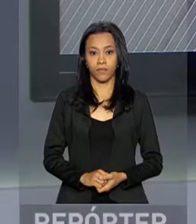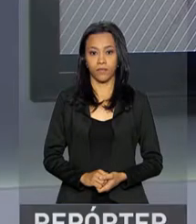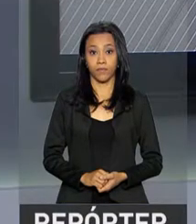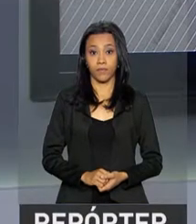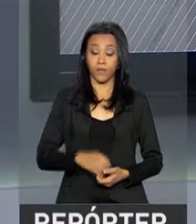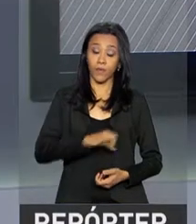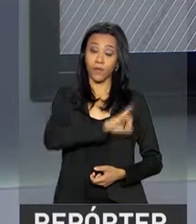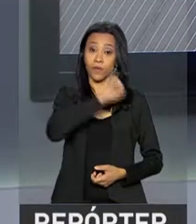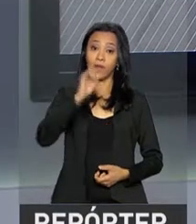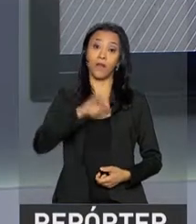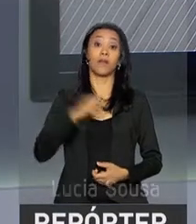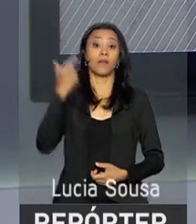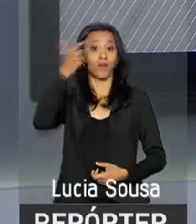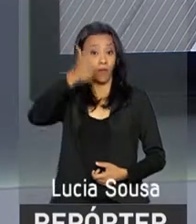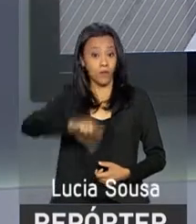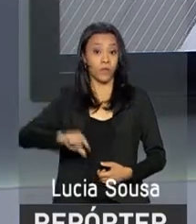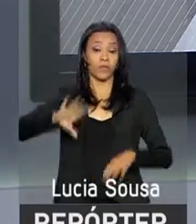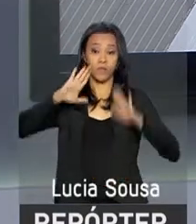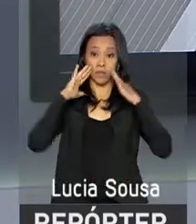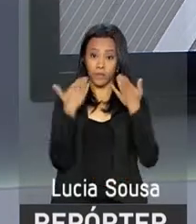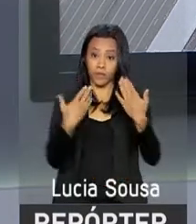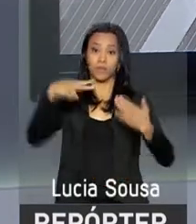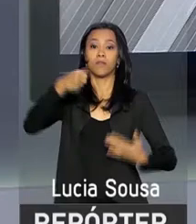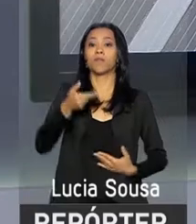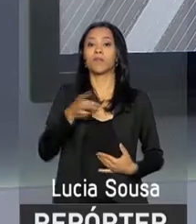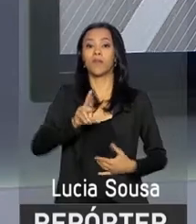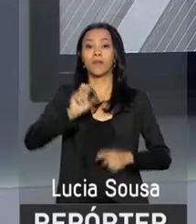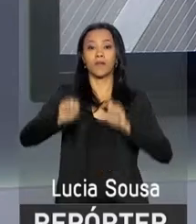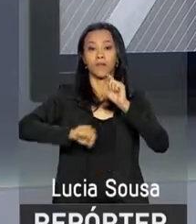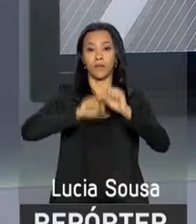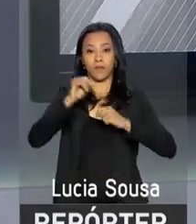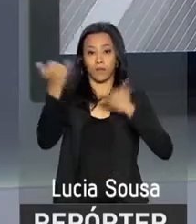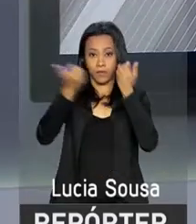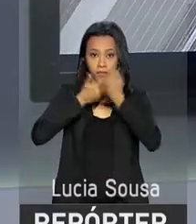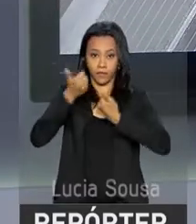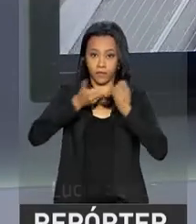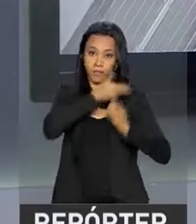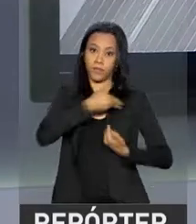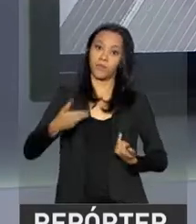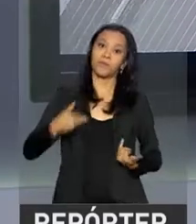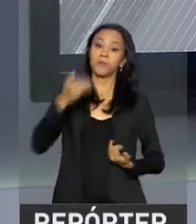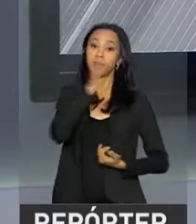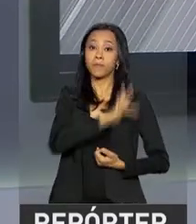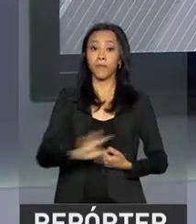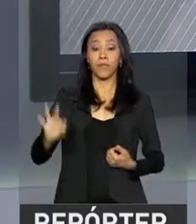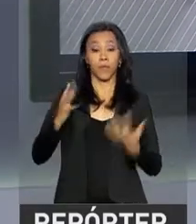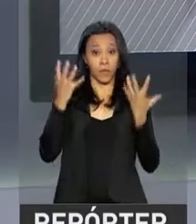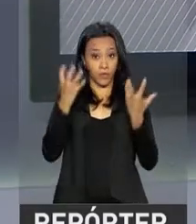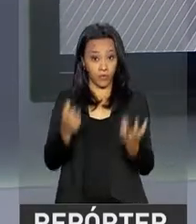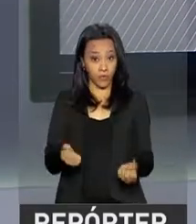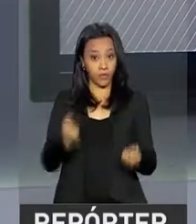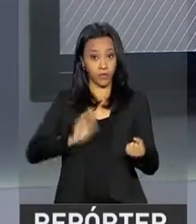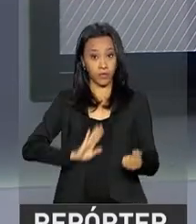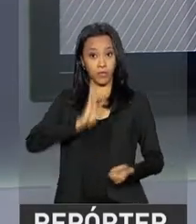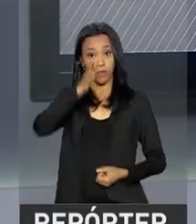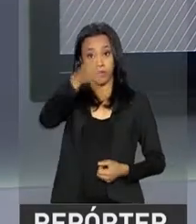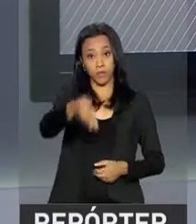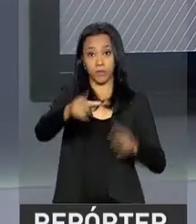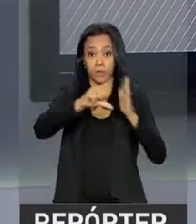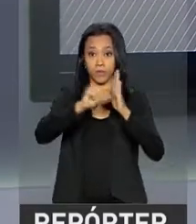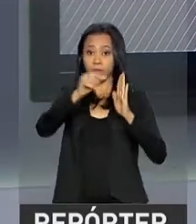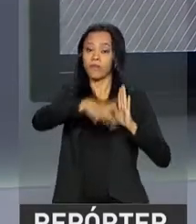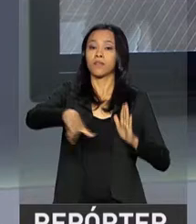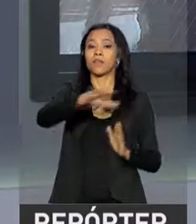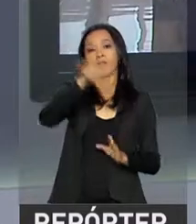o la no ar mais uma edição do repórter nbr com as notícias do governo federal e vamos voltar ao palácio do planalto para